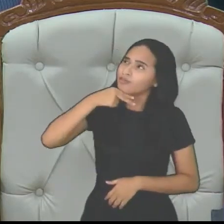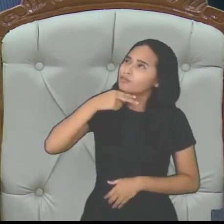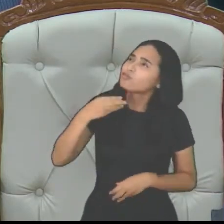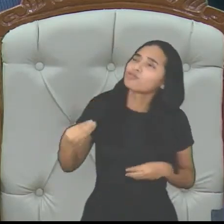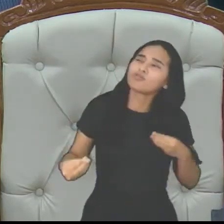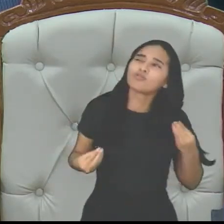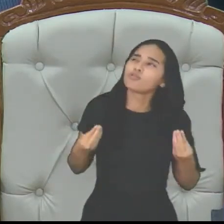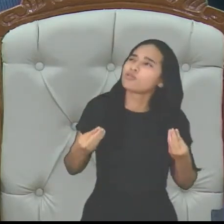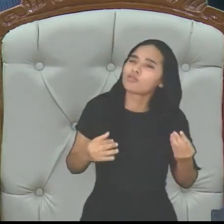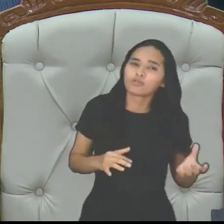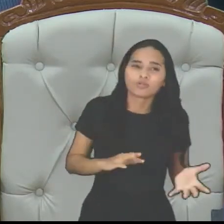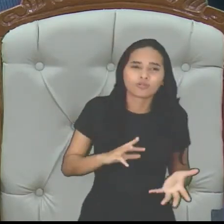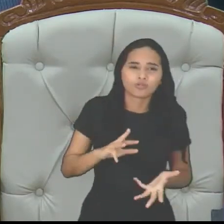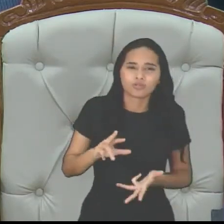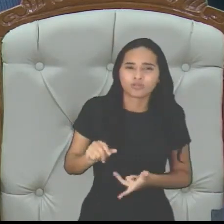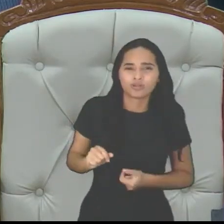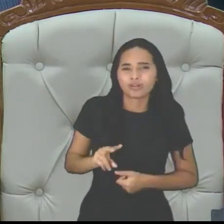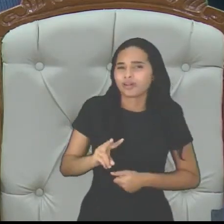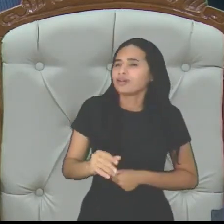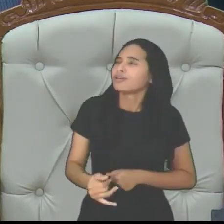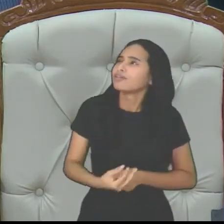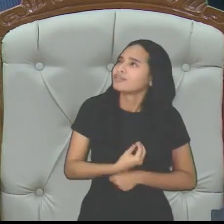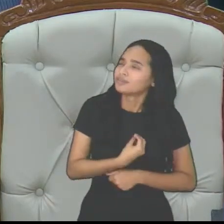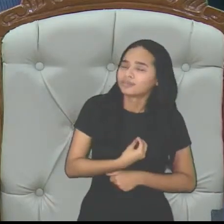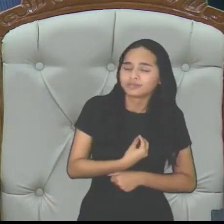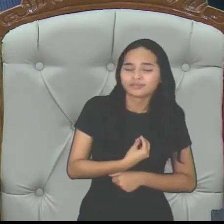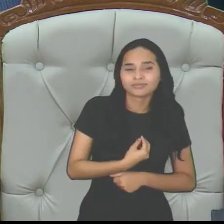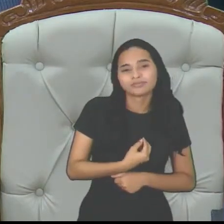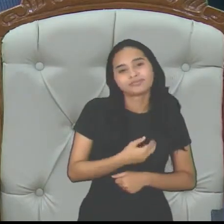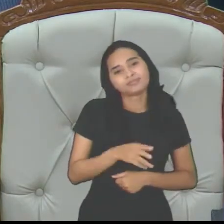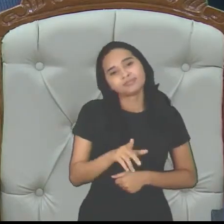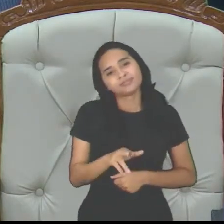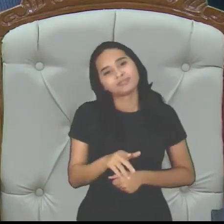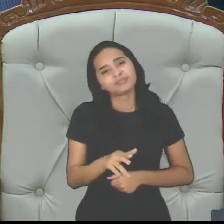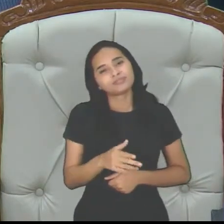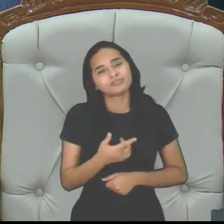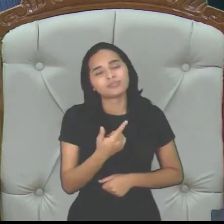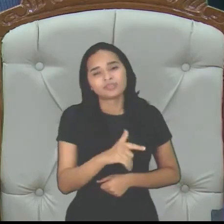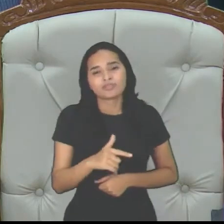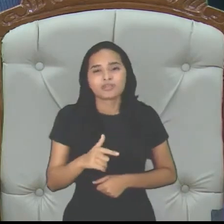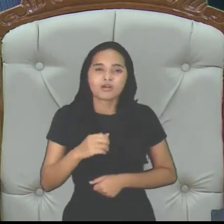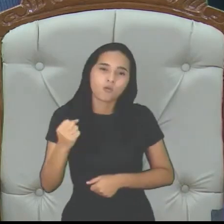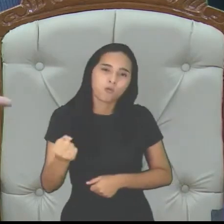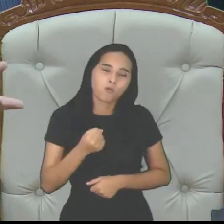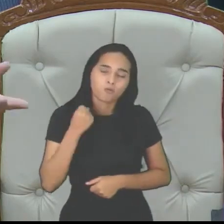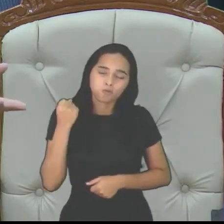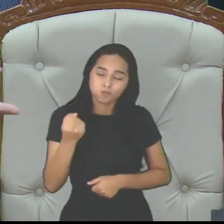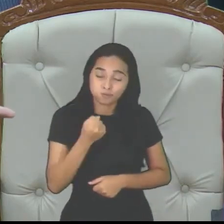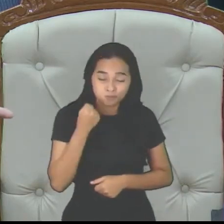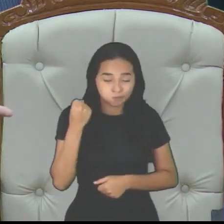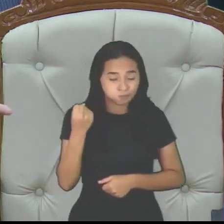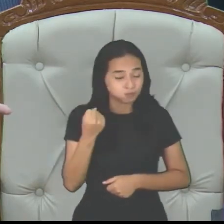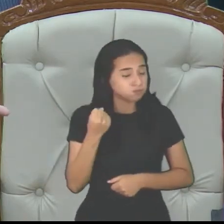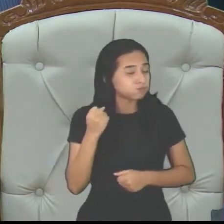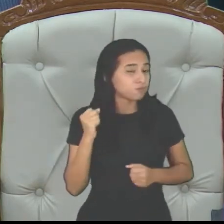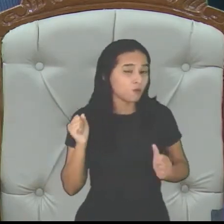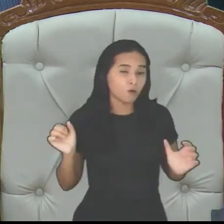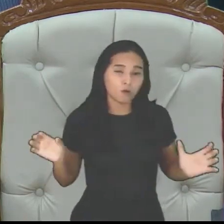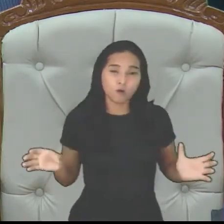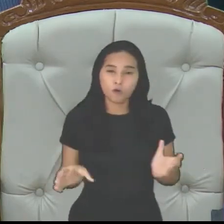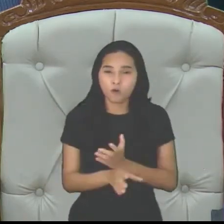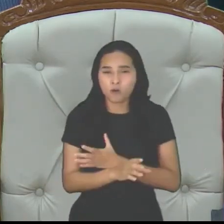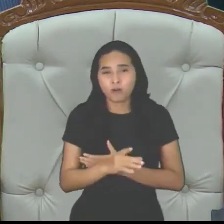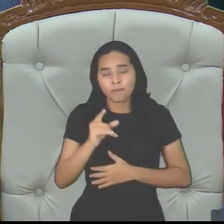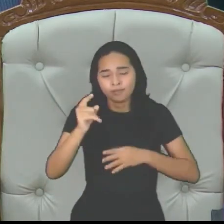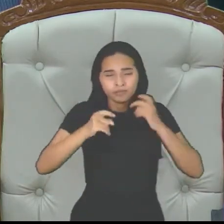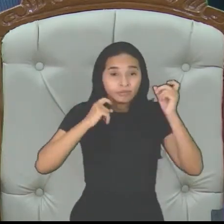Que mundo eles vão viver, irmãos? Que não há. A tragédia é total. A